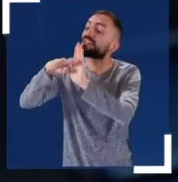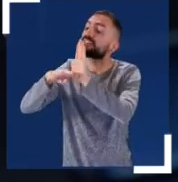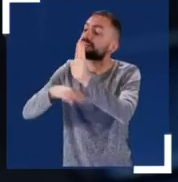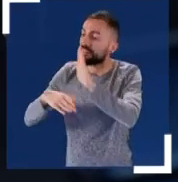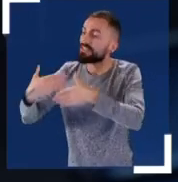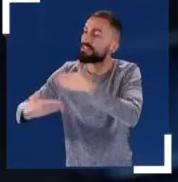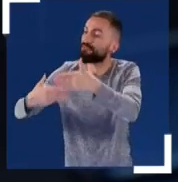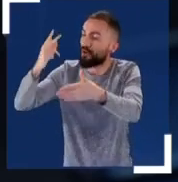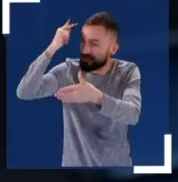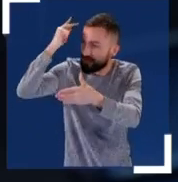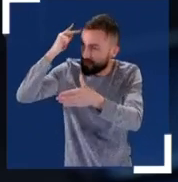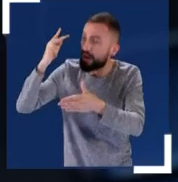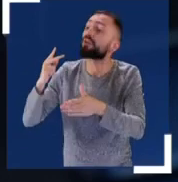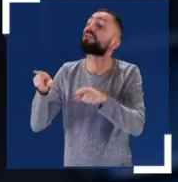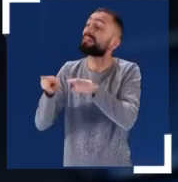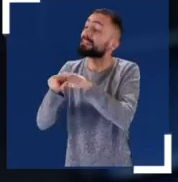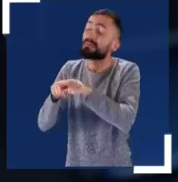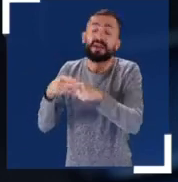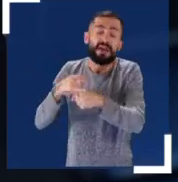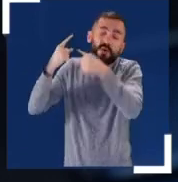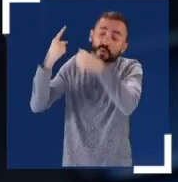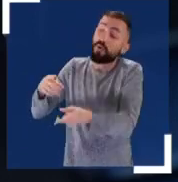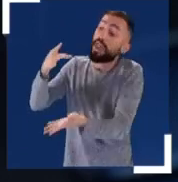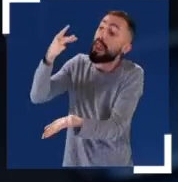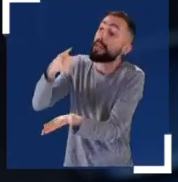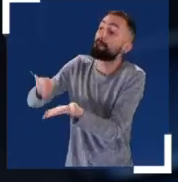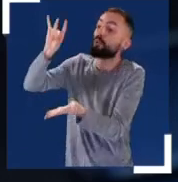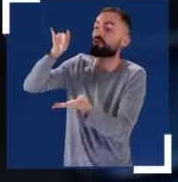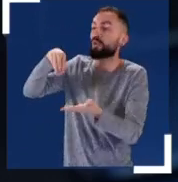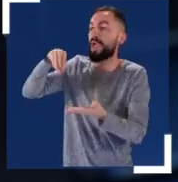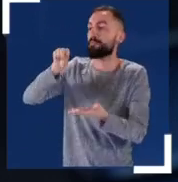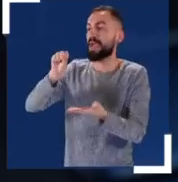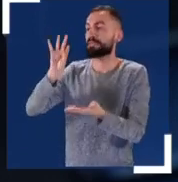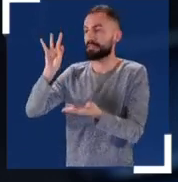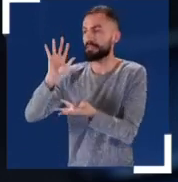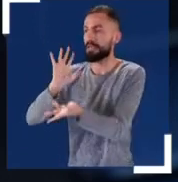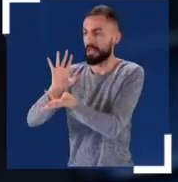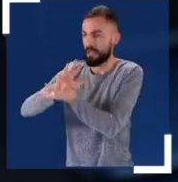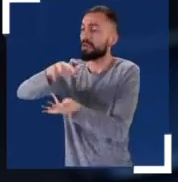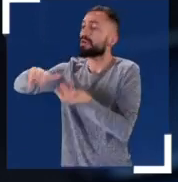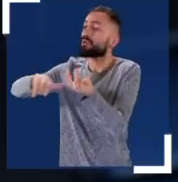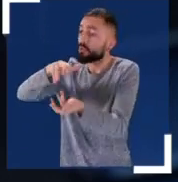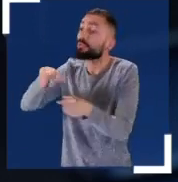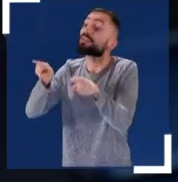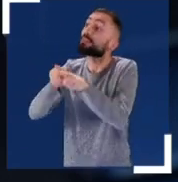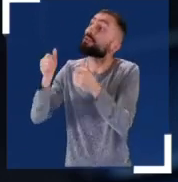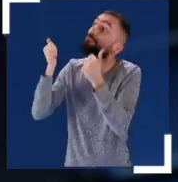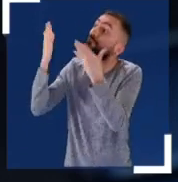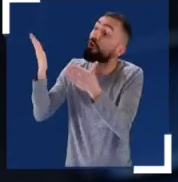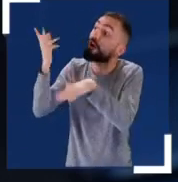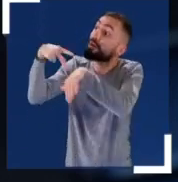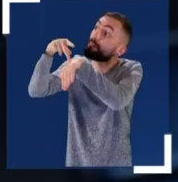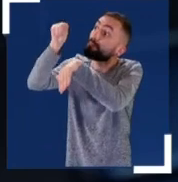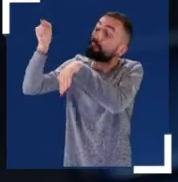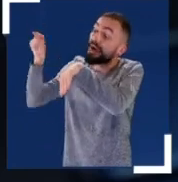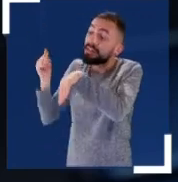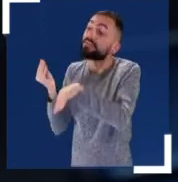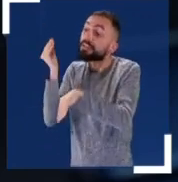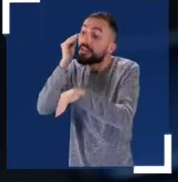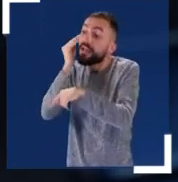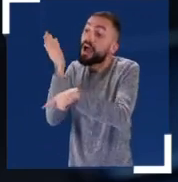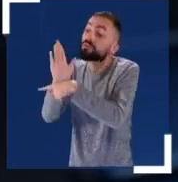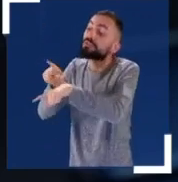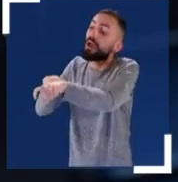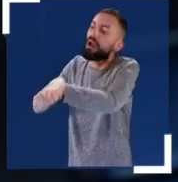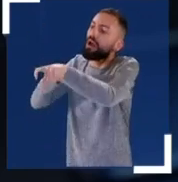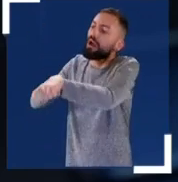também o nosso repúdio ao MST e definir claramente que vamos trazer novos investimentos internacionais para o setor do agro em São Paulo. Queria conhecer